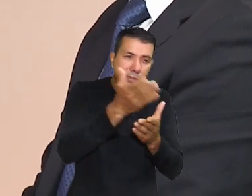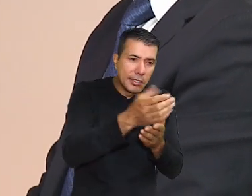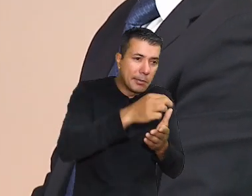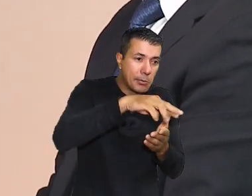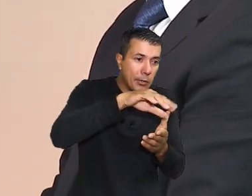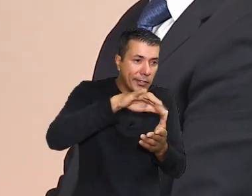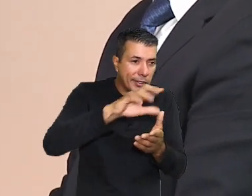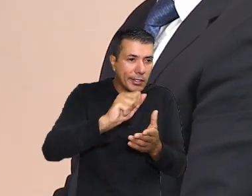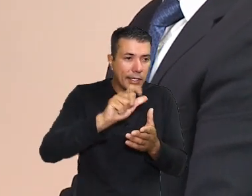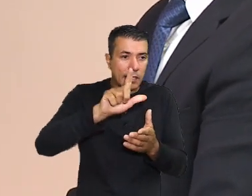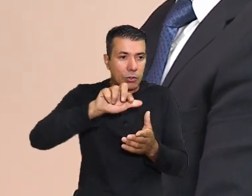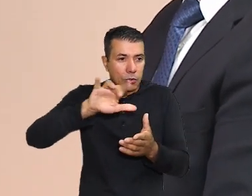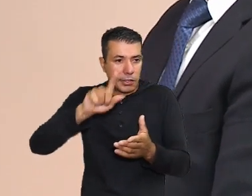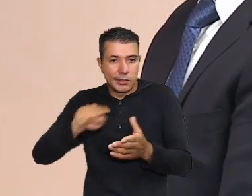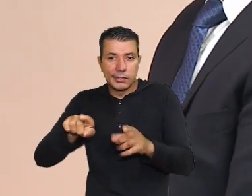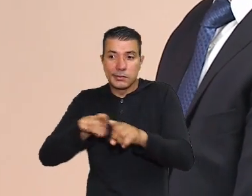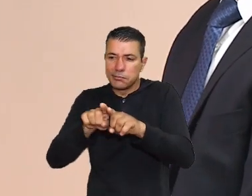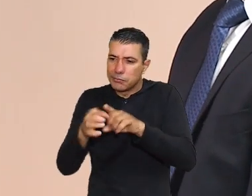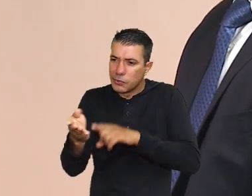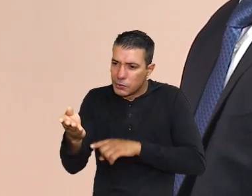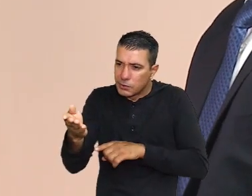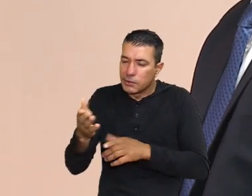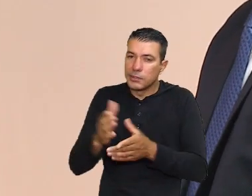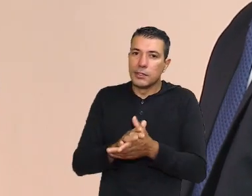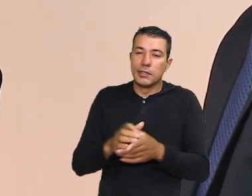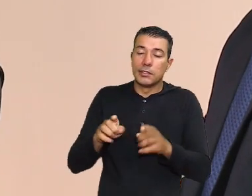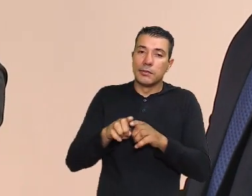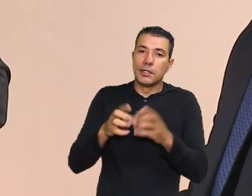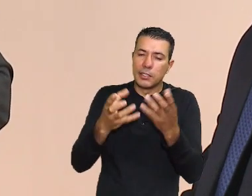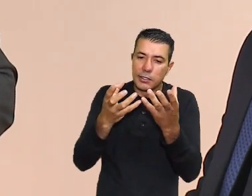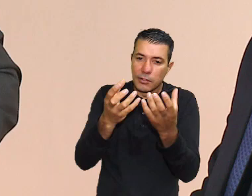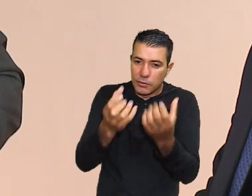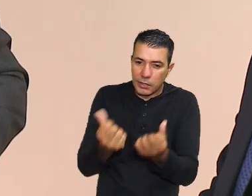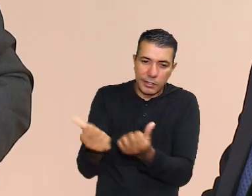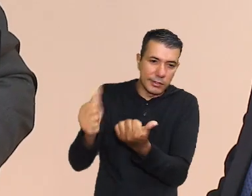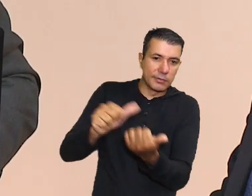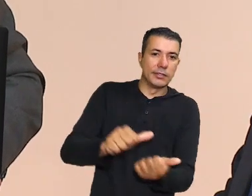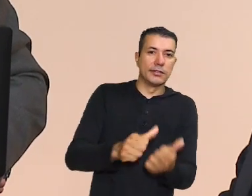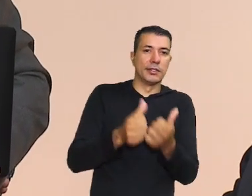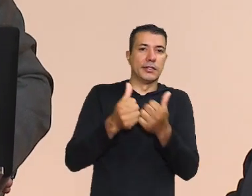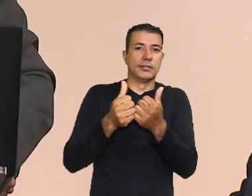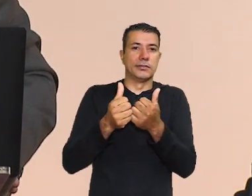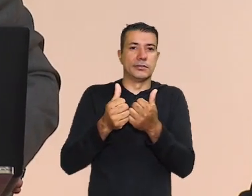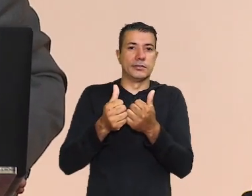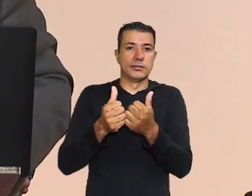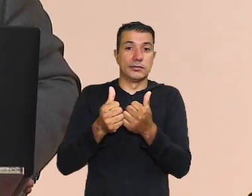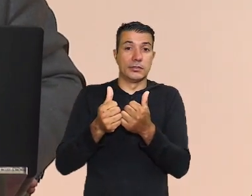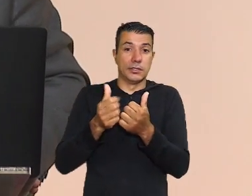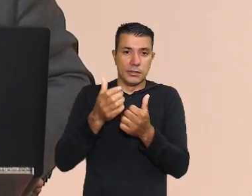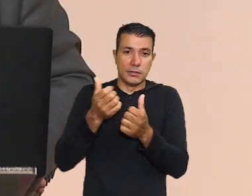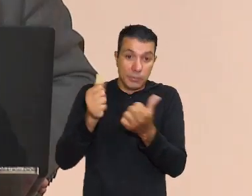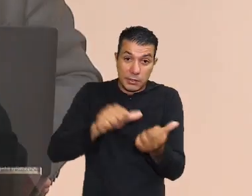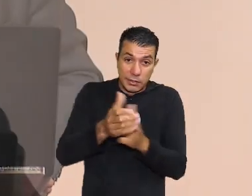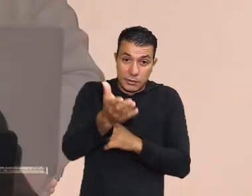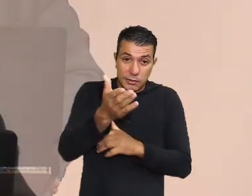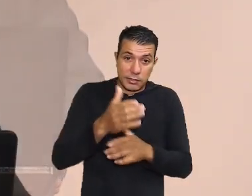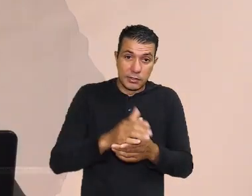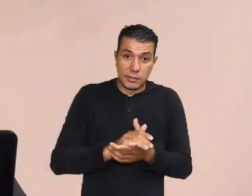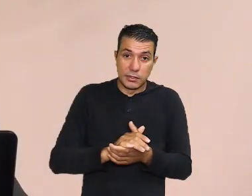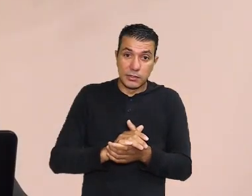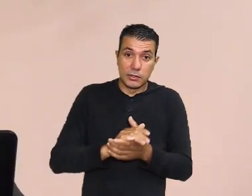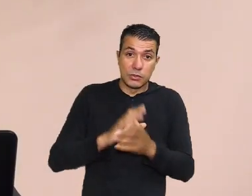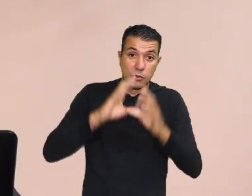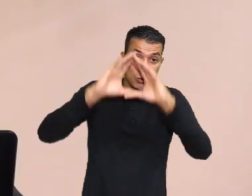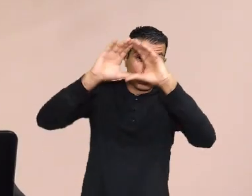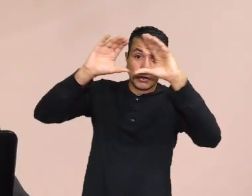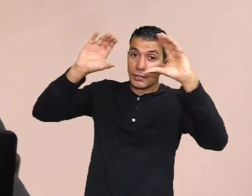Mônica, que está entregando a sua vida a Cristo, dizendo assim: eu quero ser batizado. Nós vamos batizar você, porque o céu